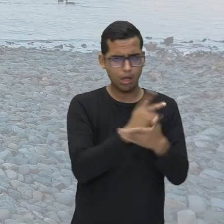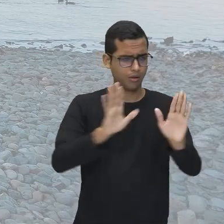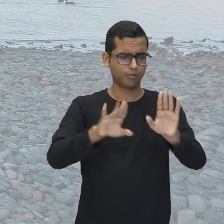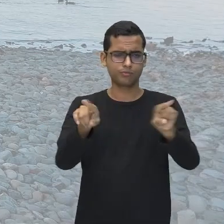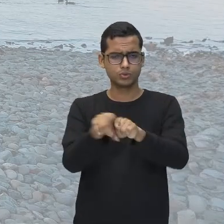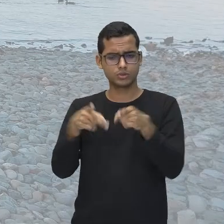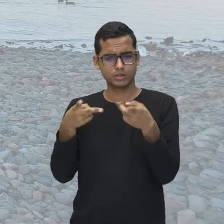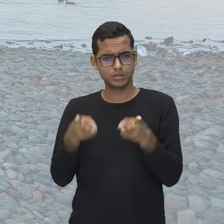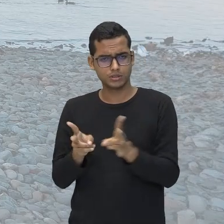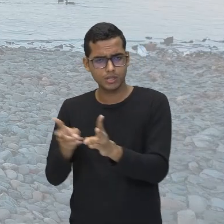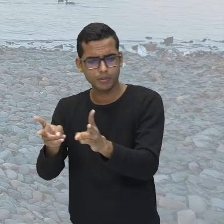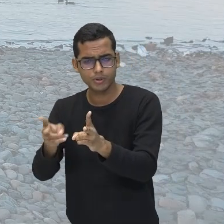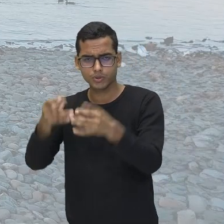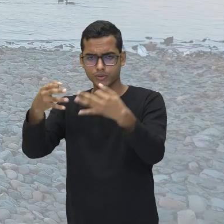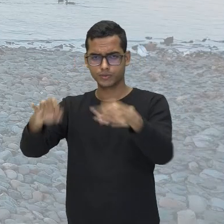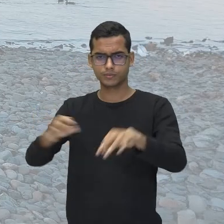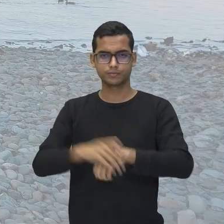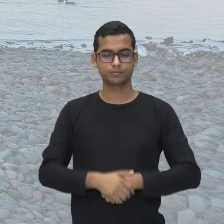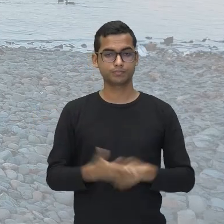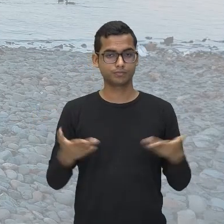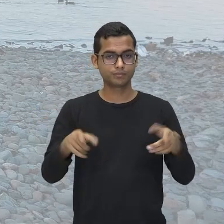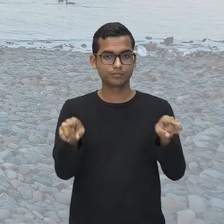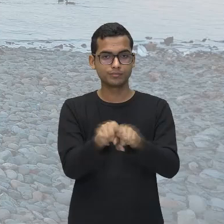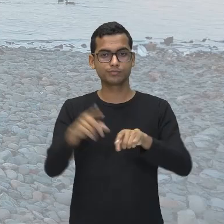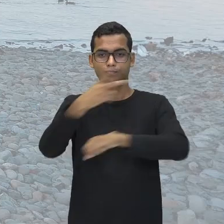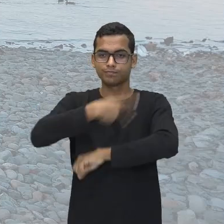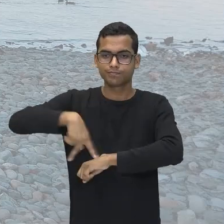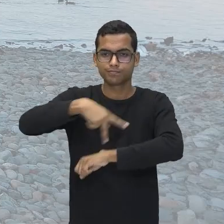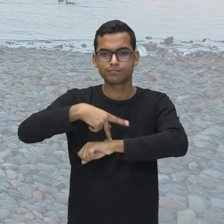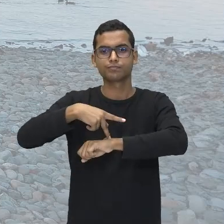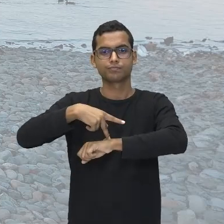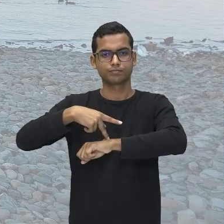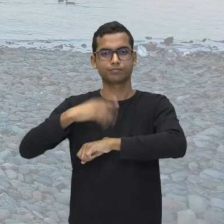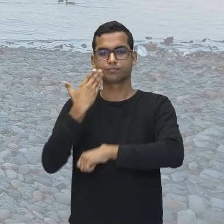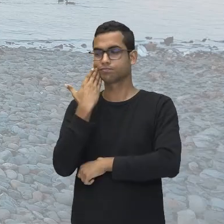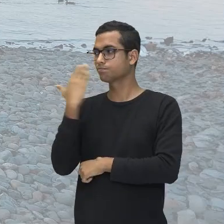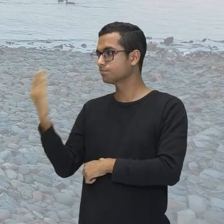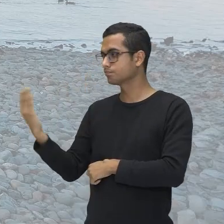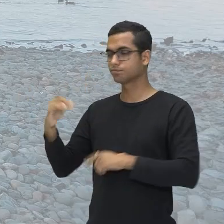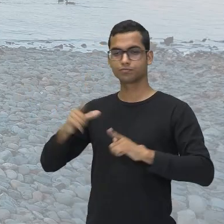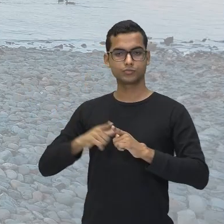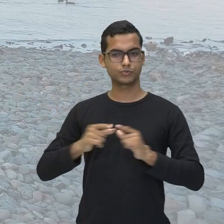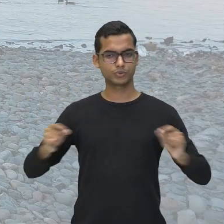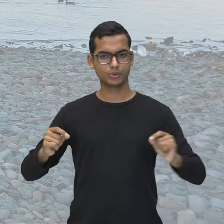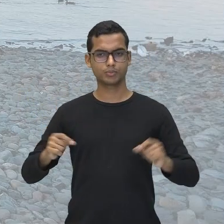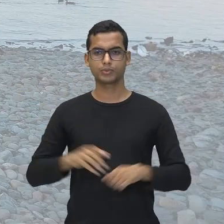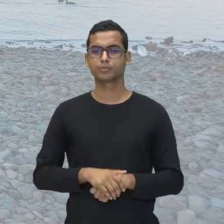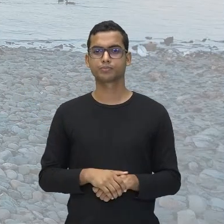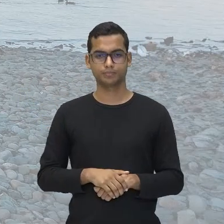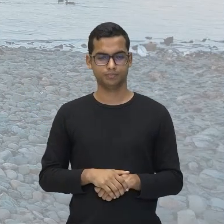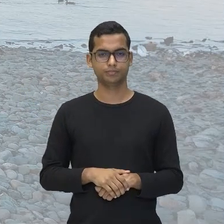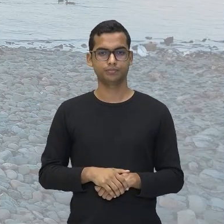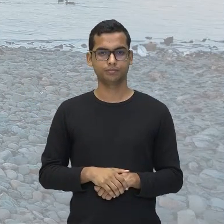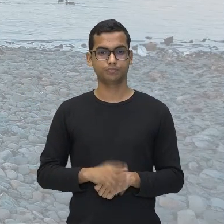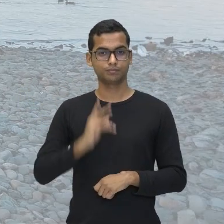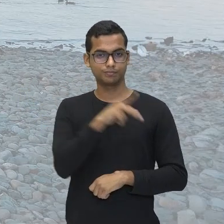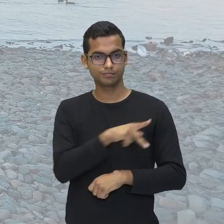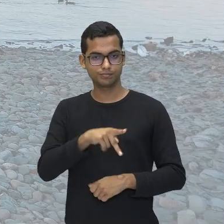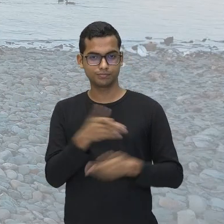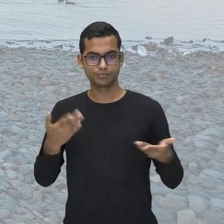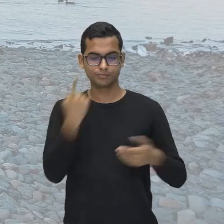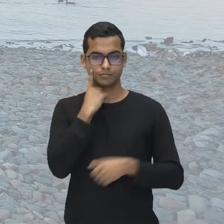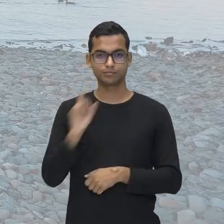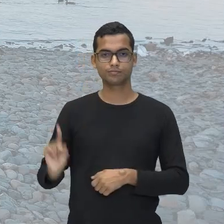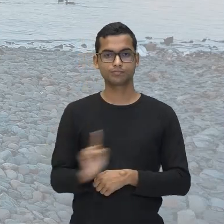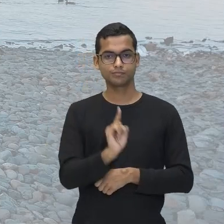seguindo, vamos viajando agora aqui para o nosso querido Japão, o arquipélago japonês. Olha que beleza, olha onde o professor foi parar nesses